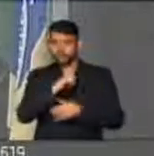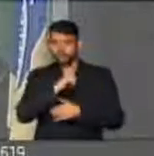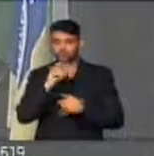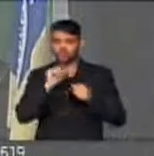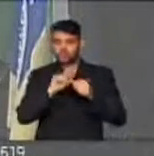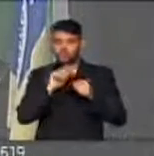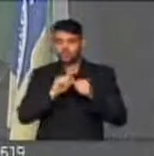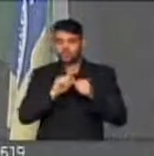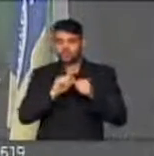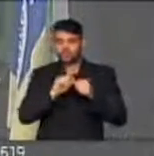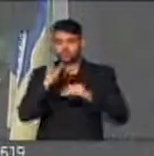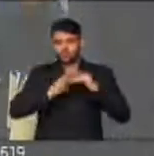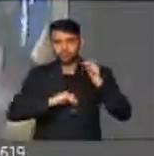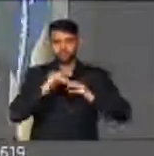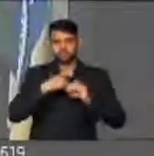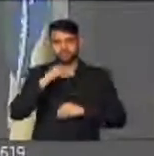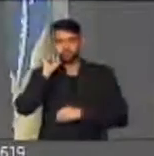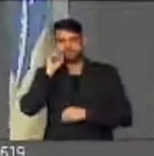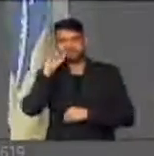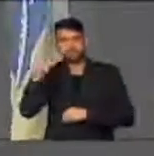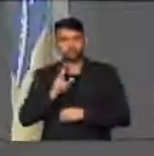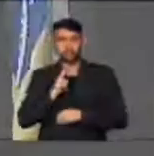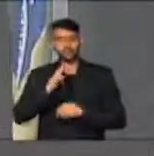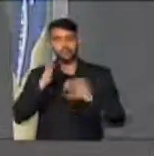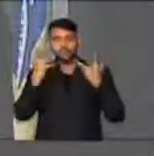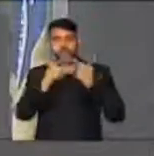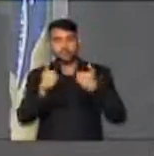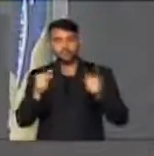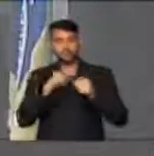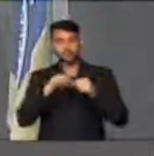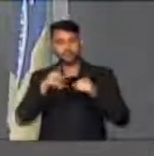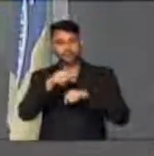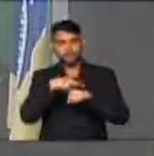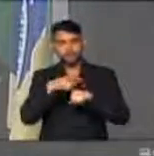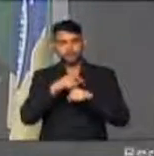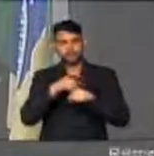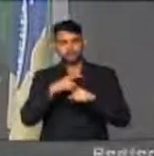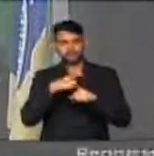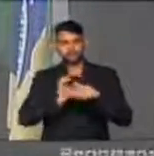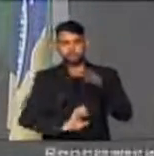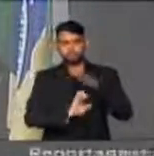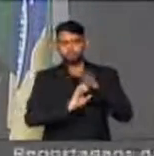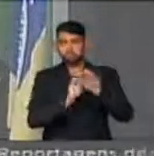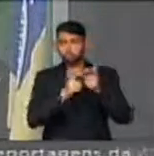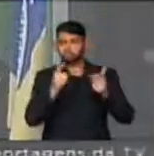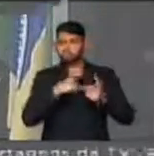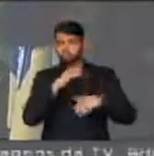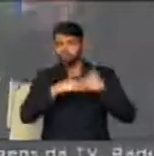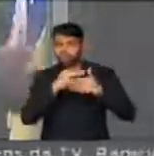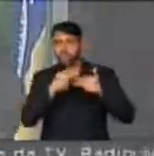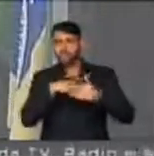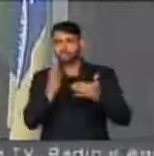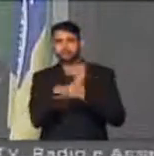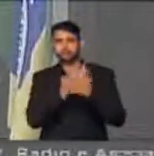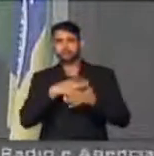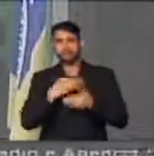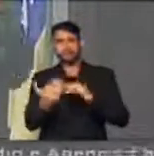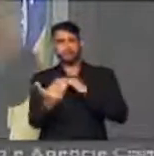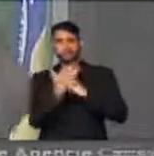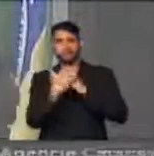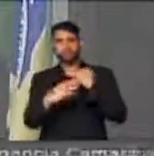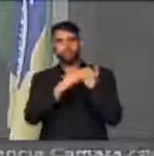de fazer dessa pátria tão criativa e ilustre uma pátria de empreendedores, e não de assistidos, e